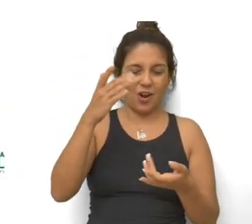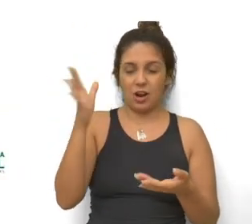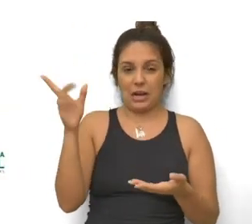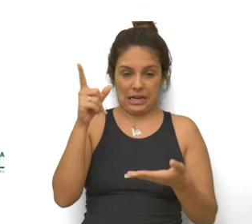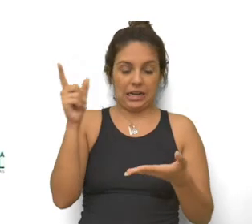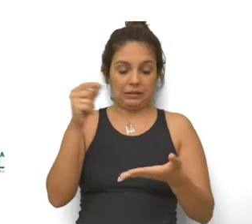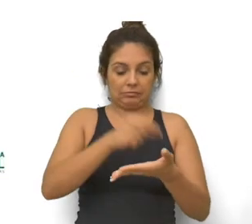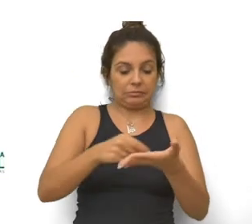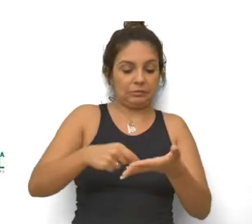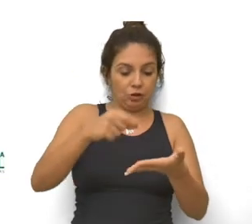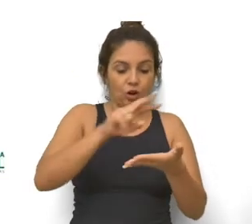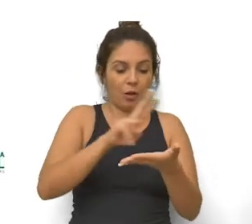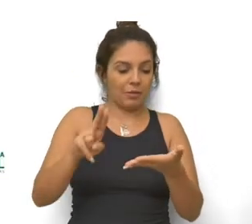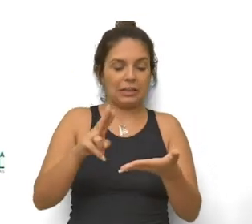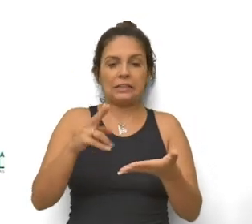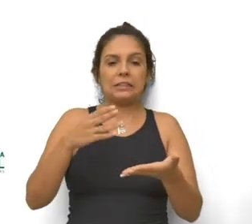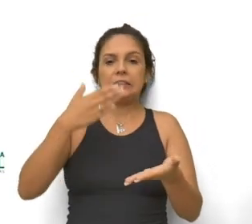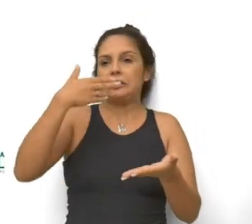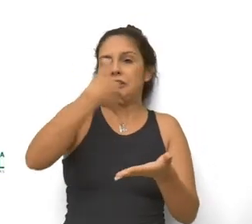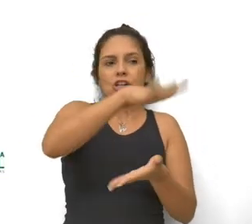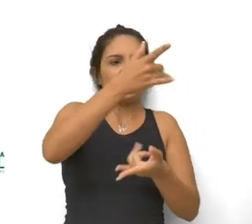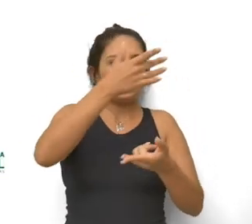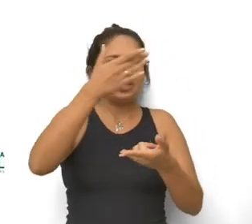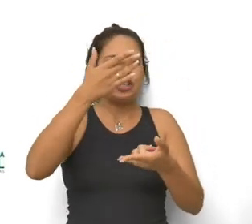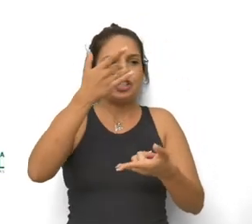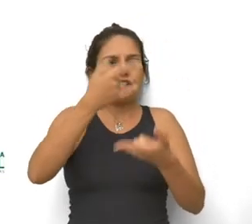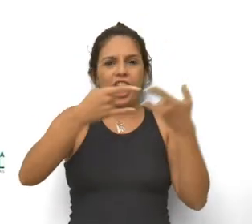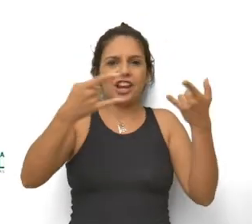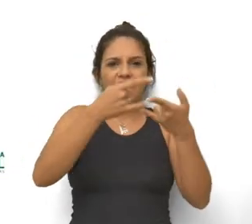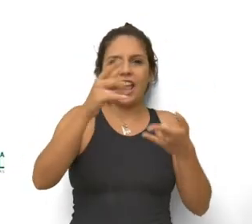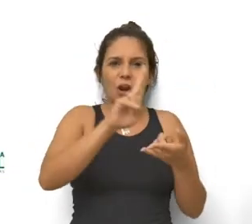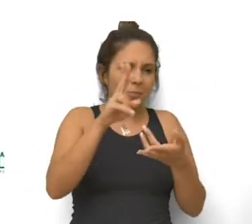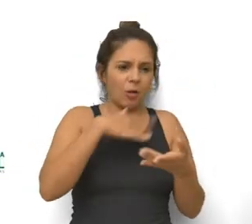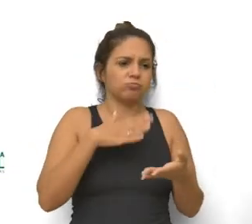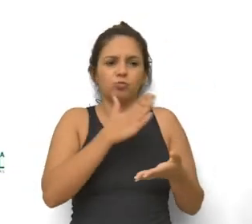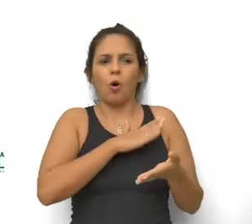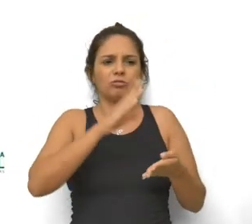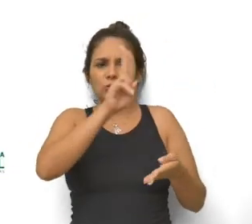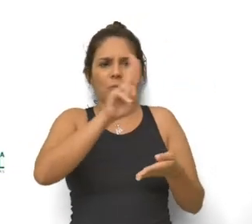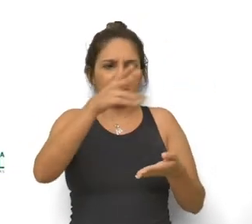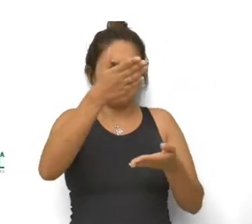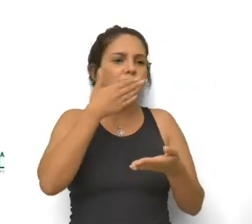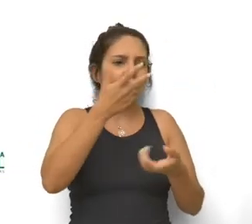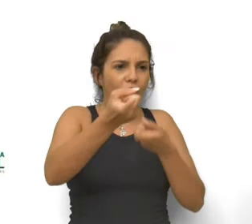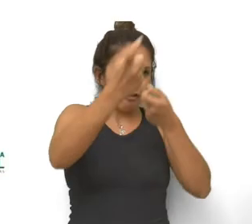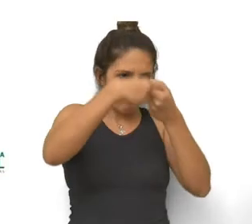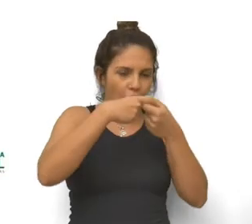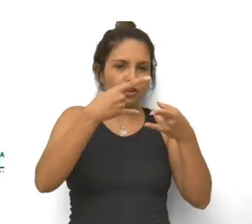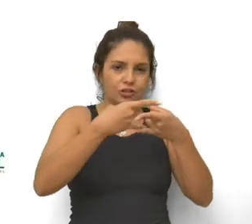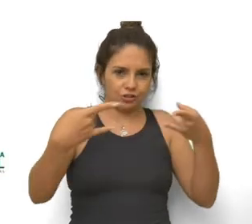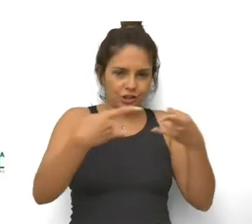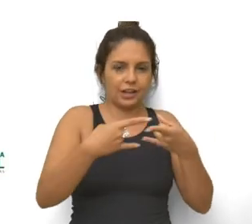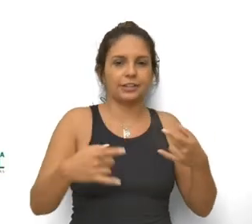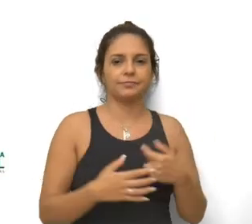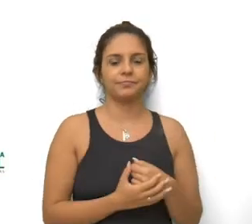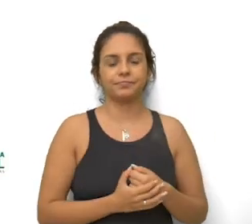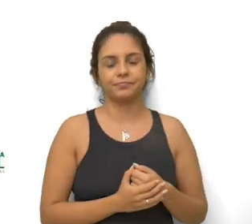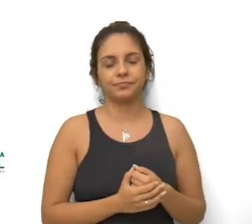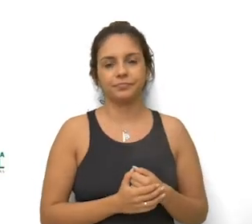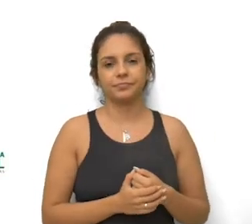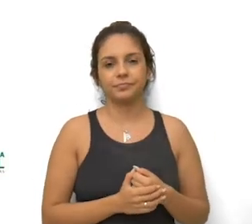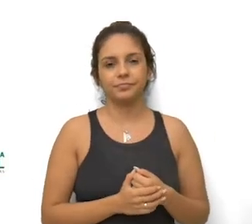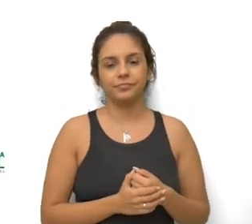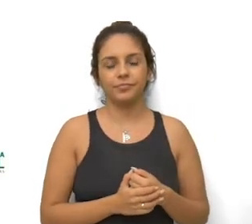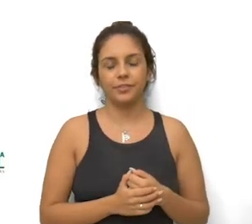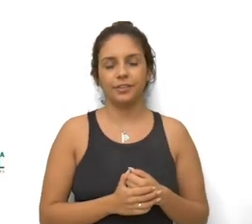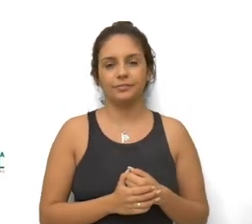ficasse circulando, né? Então, ela pedia ao banco para devolver os cheques, né? Não sei se era exatamente esse o mecanismo, mas eu sei que